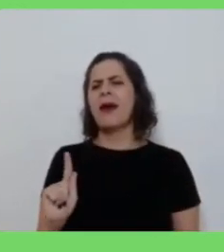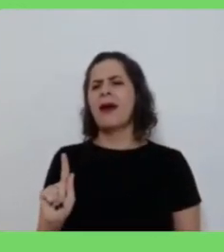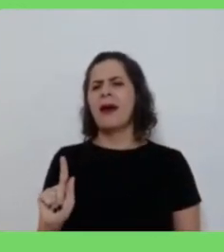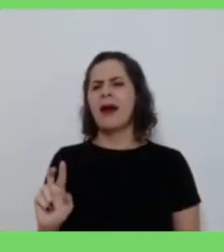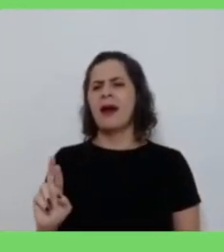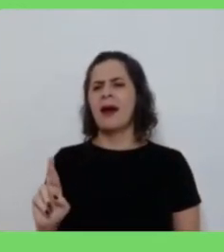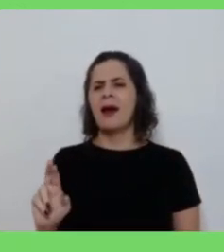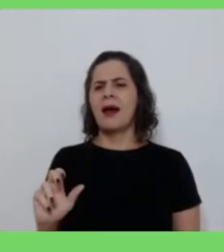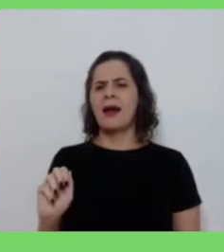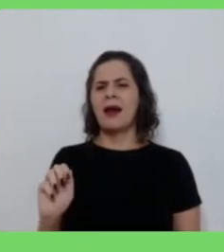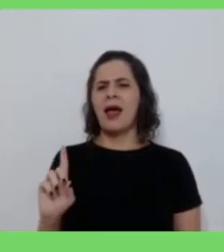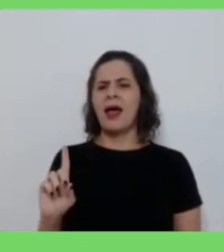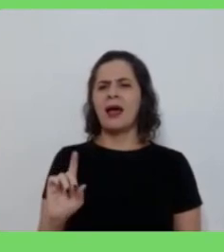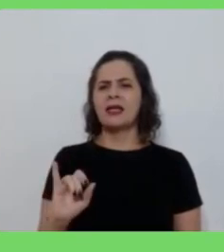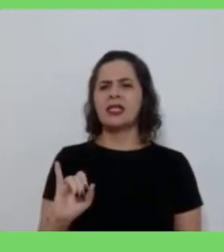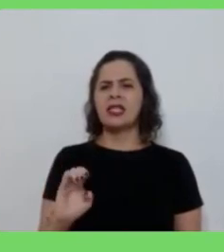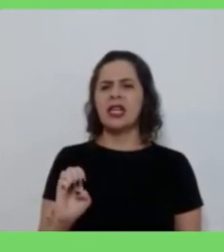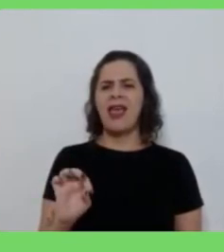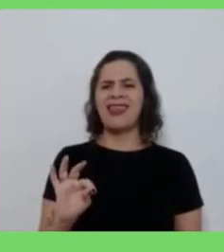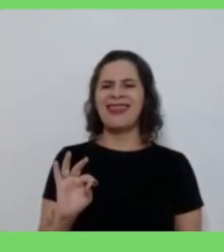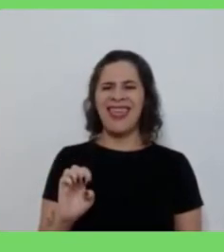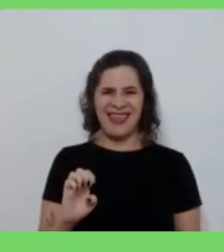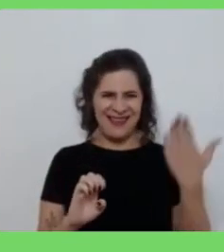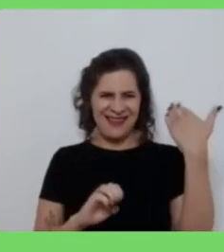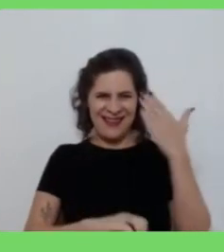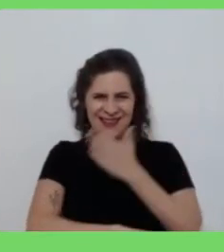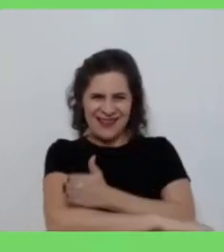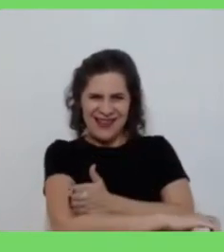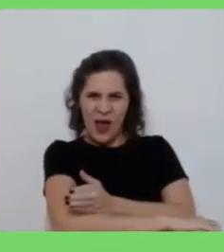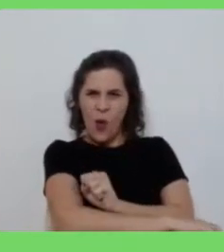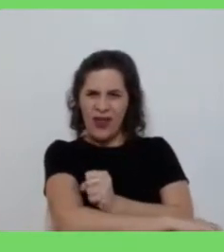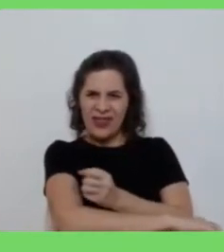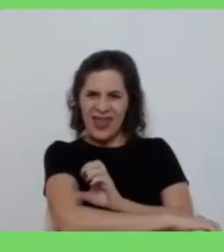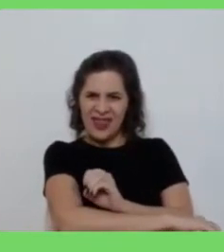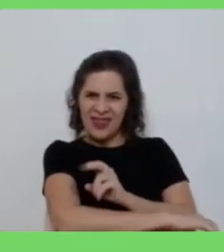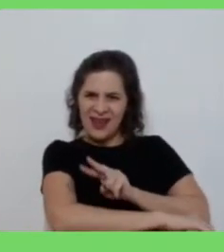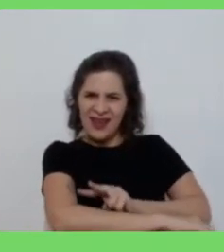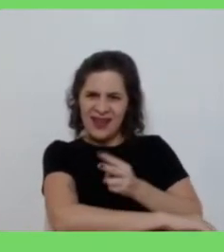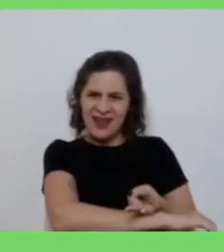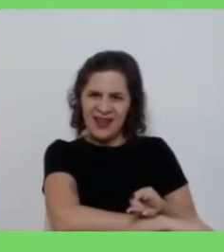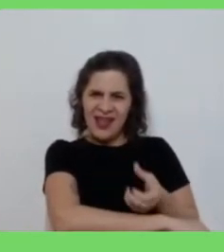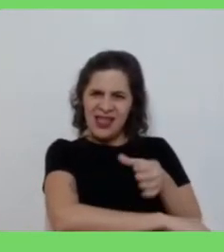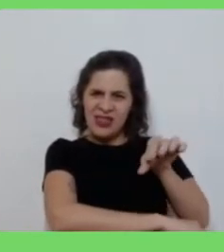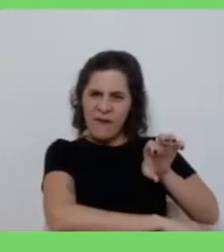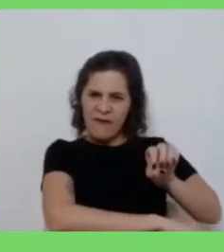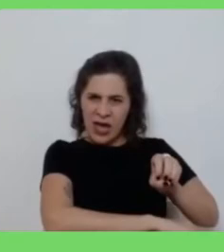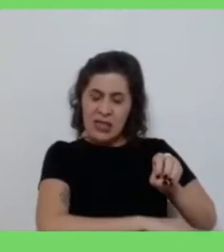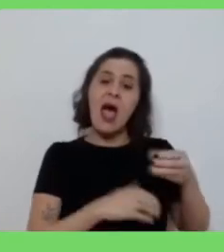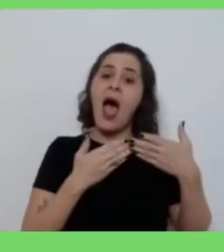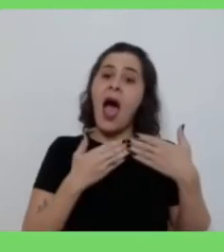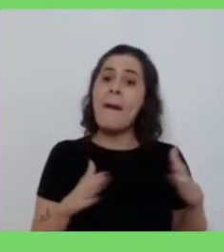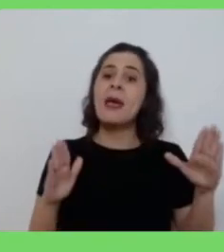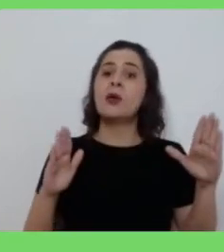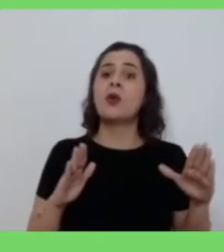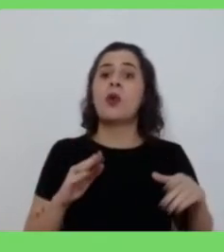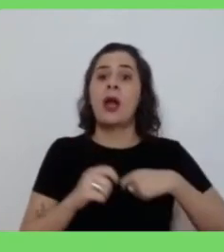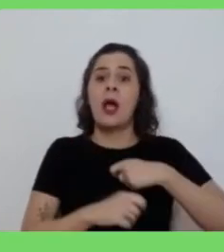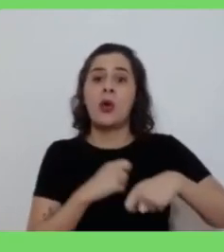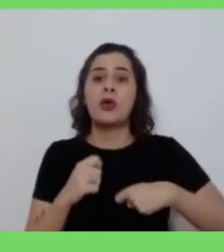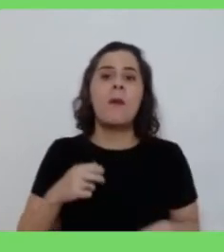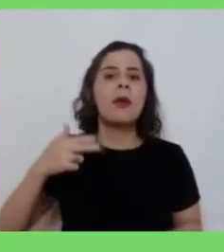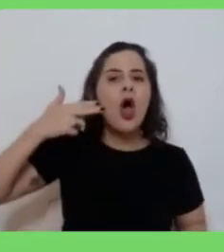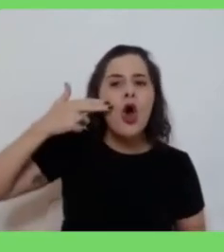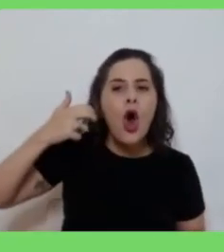anos 80 anos 90 e os anos 90 com abertura Econômica ali do governo color Tamar e Fernando Henrique